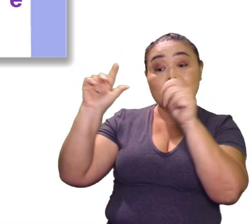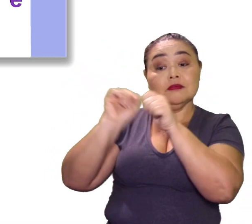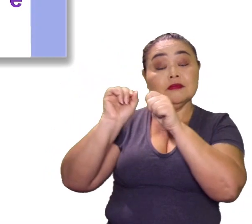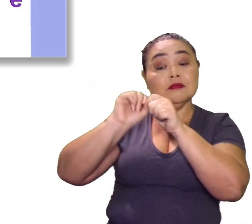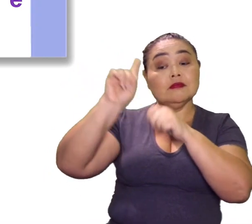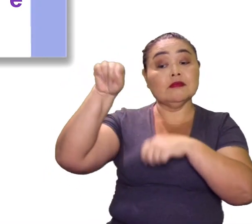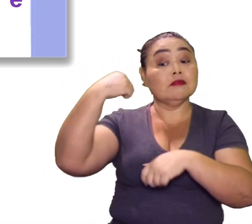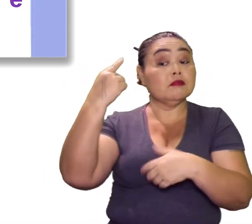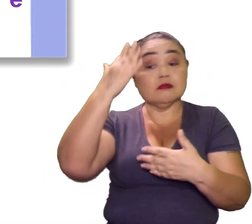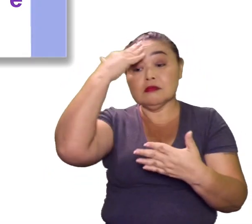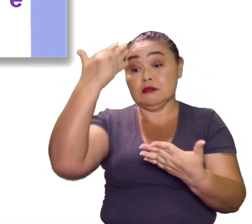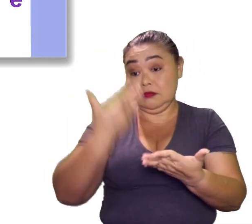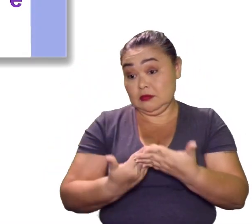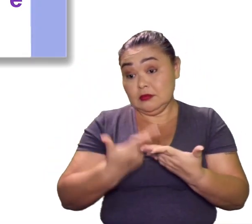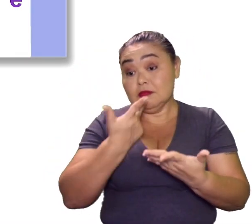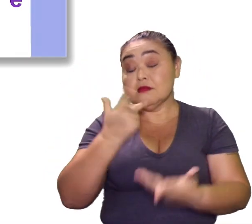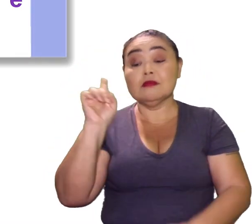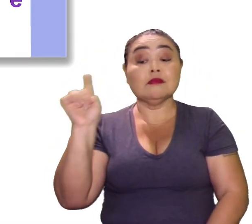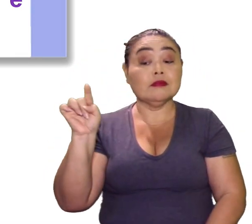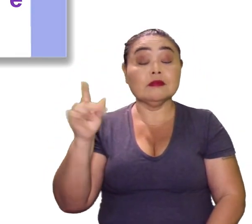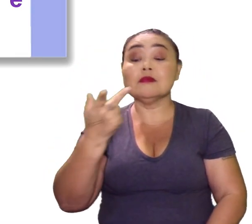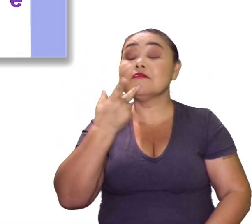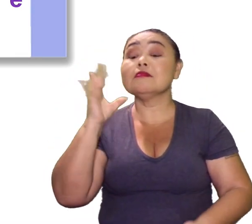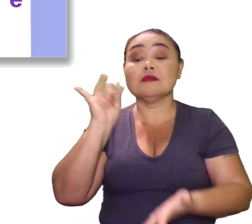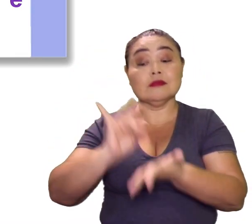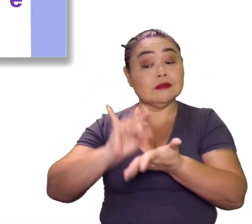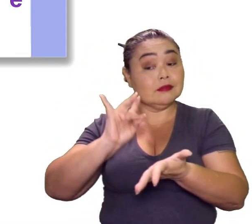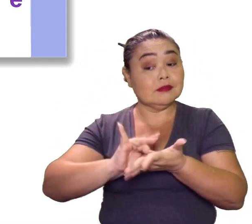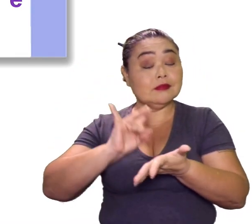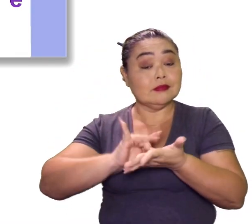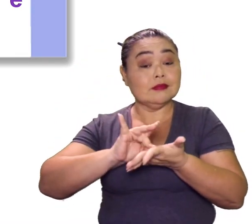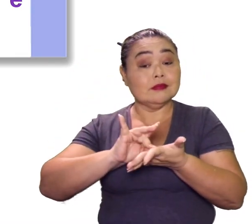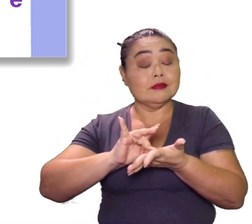embora você não acredite no que eu vou falar, mas é uma verdade, tá?